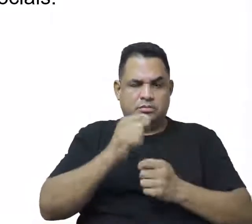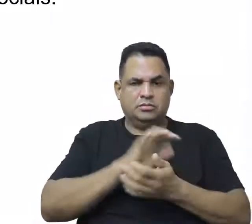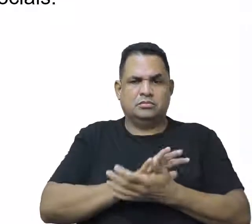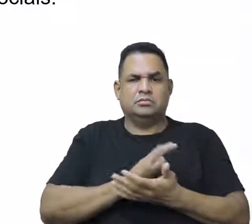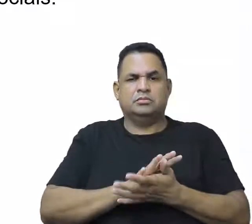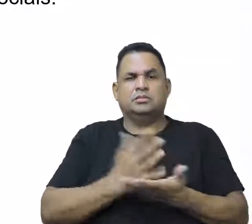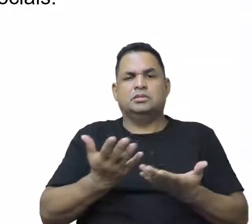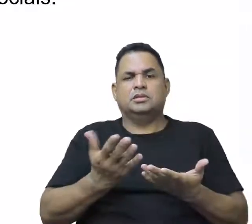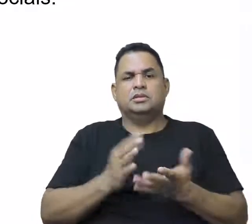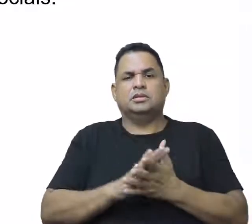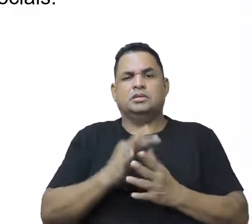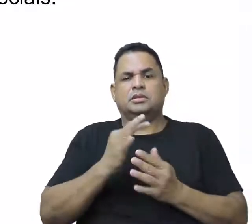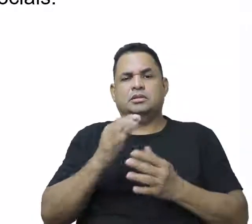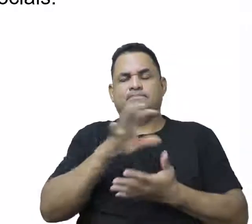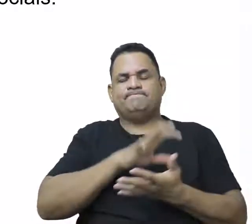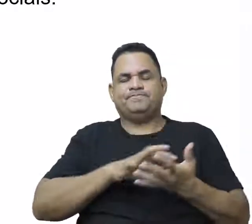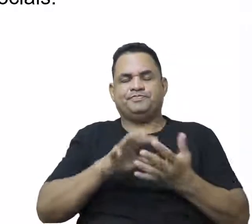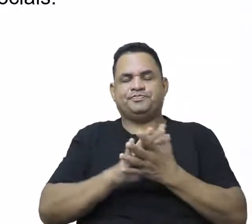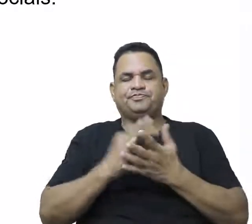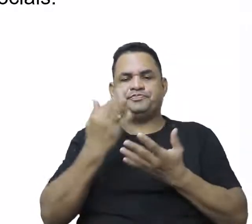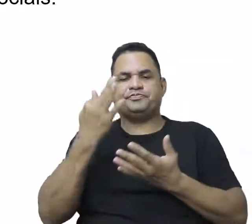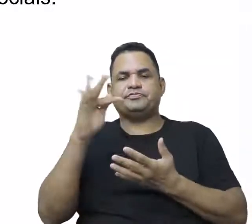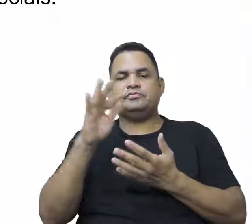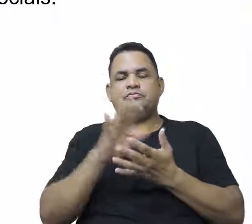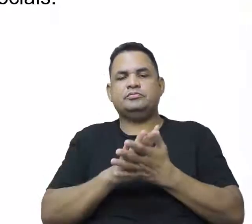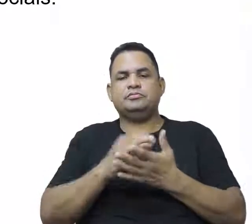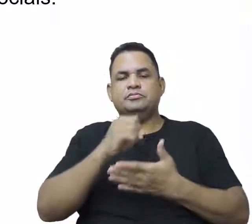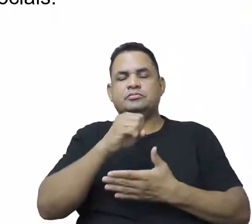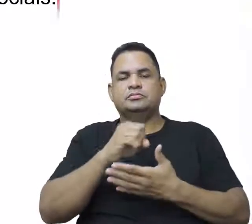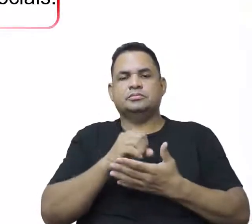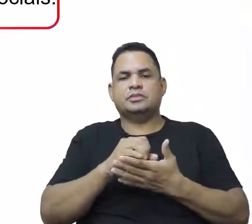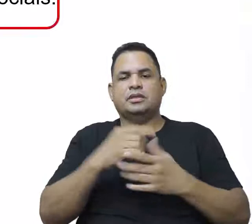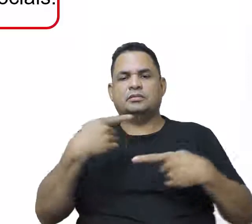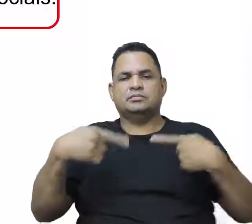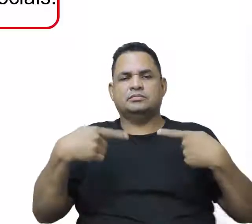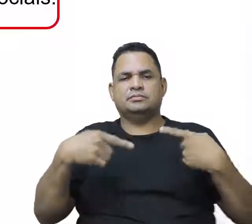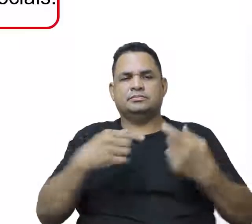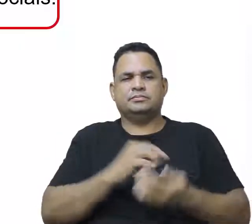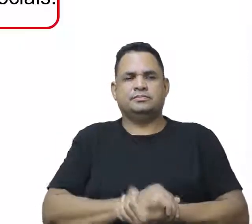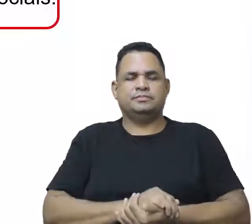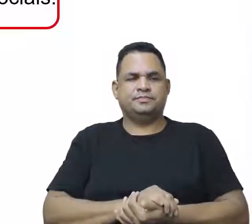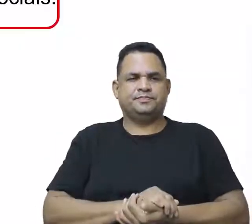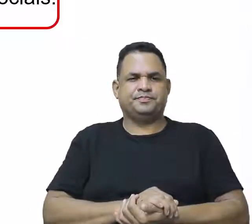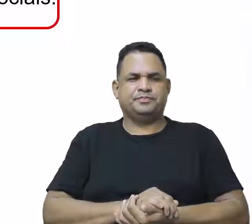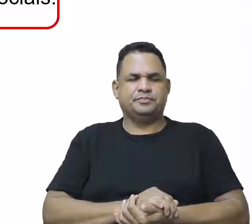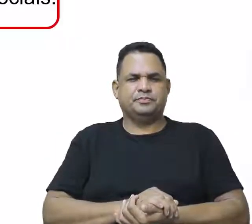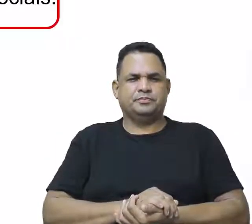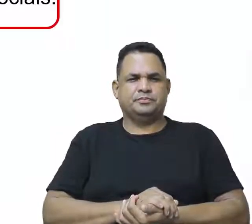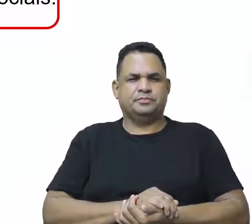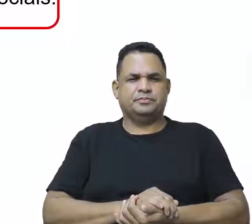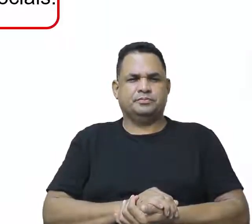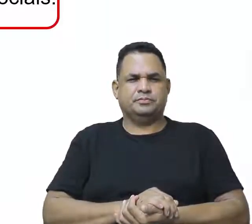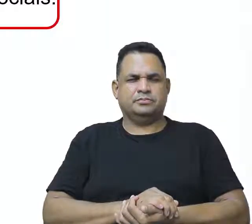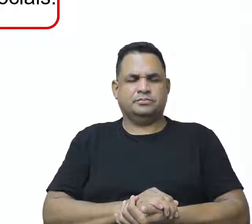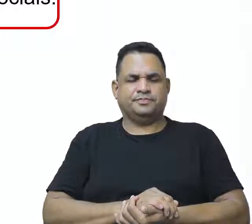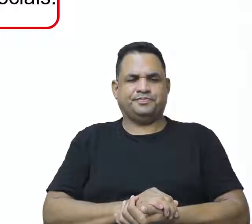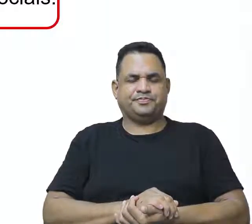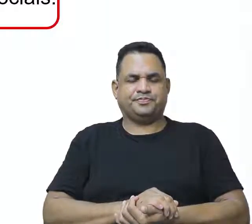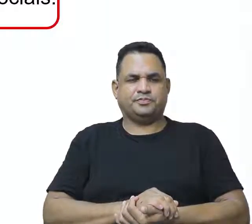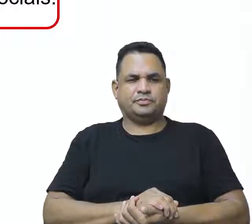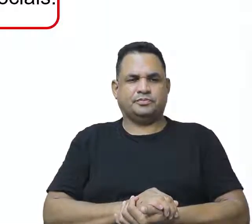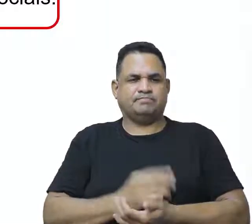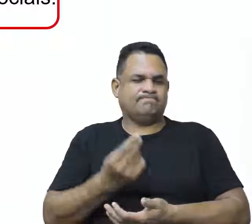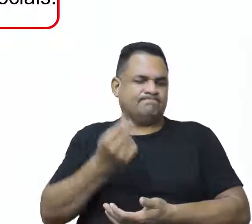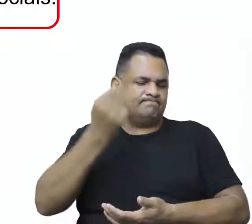questão política, né? Então, só sobrou aqui a E, né? Que é a antiga forma de